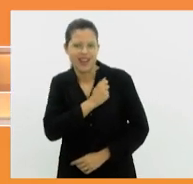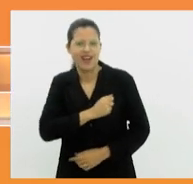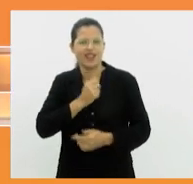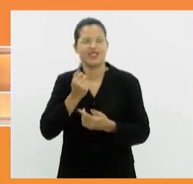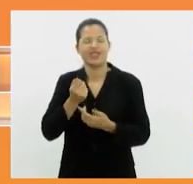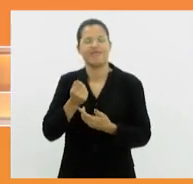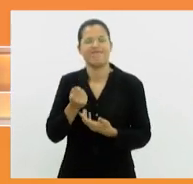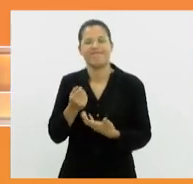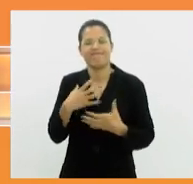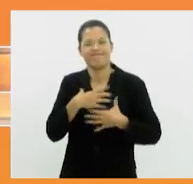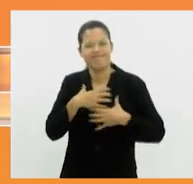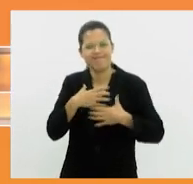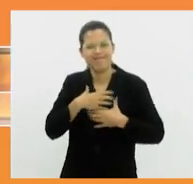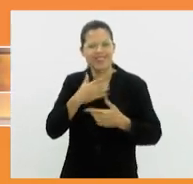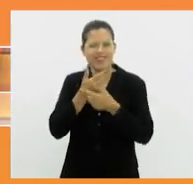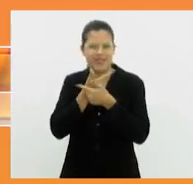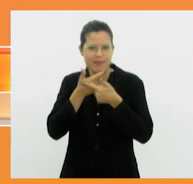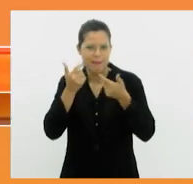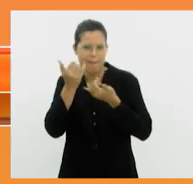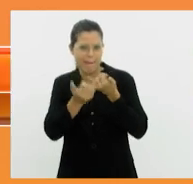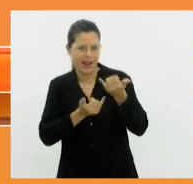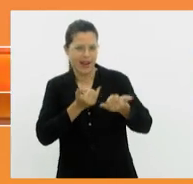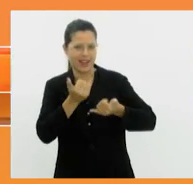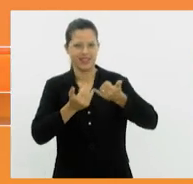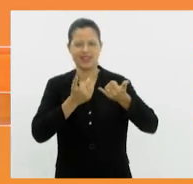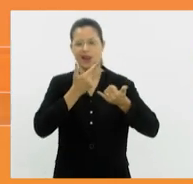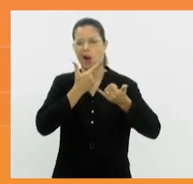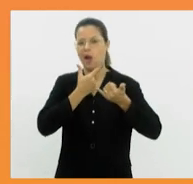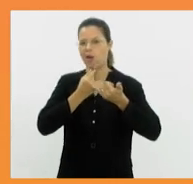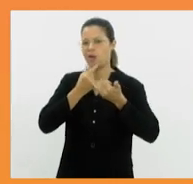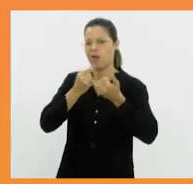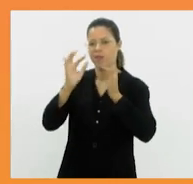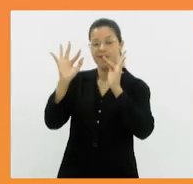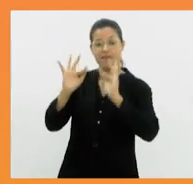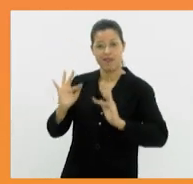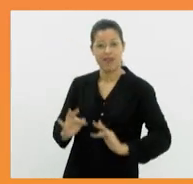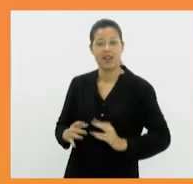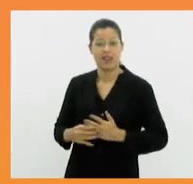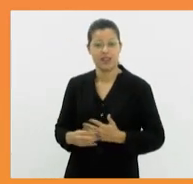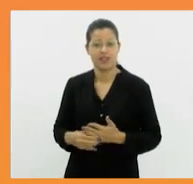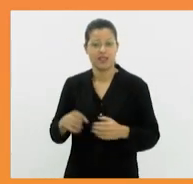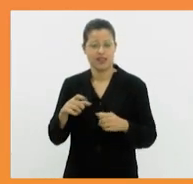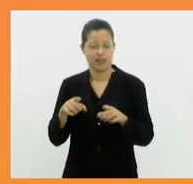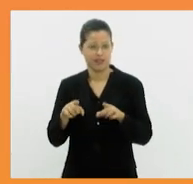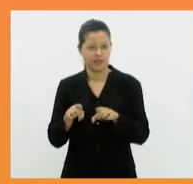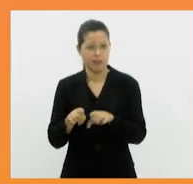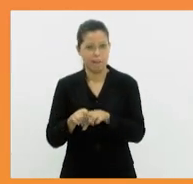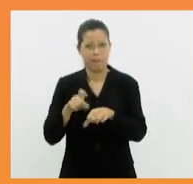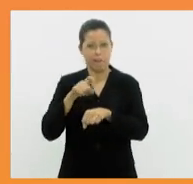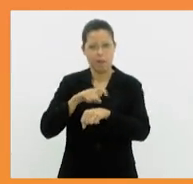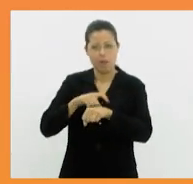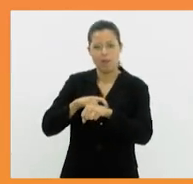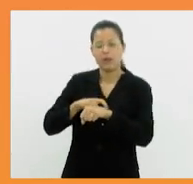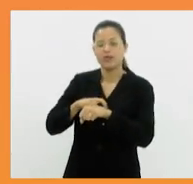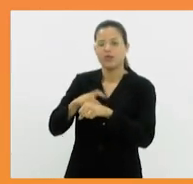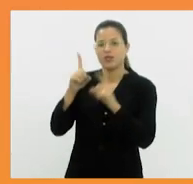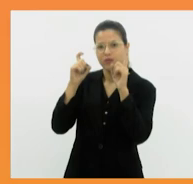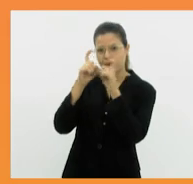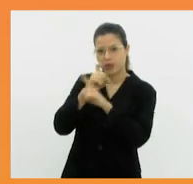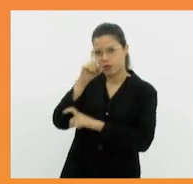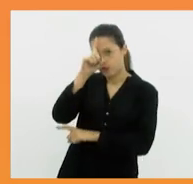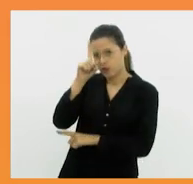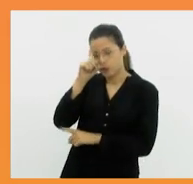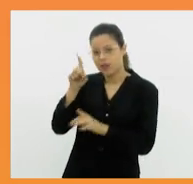daquelas brincadeiras, daquele homem sempre feliz. Feliz até no momento de dificuldade ali no hospital, mas sempre glorificando ao nosso